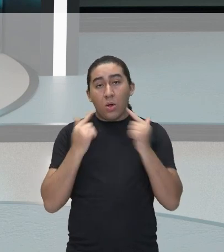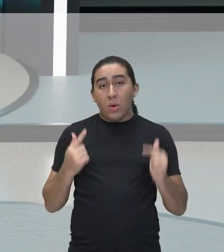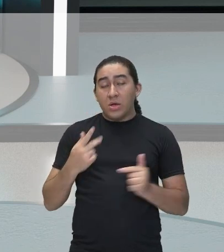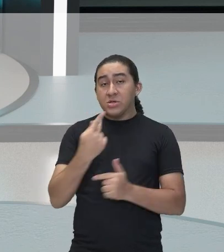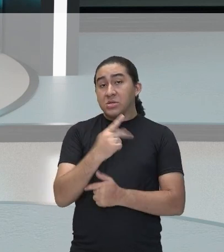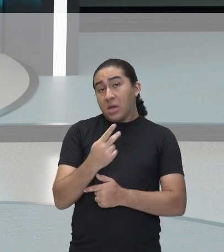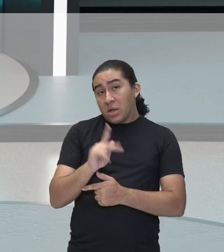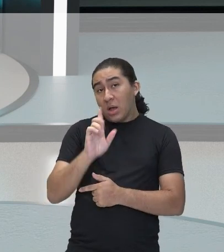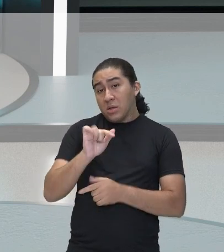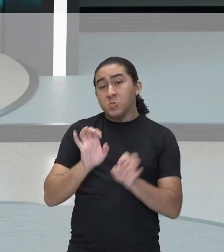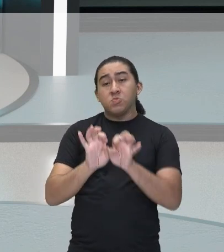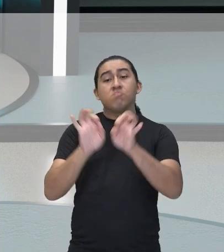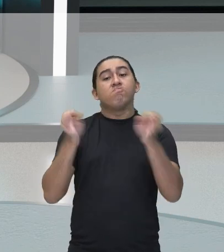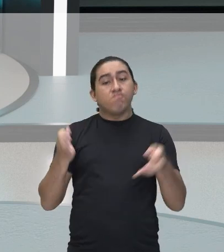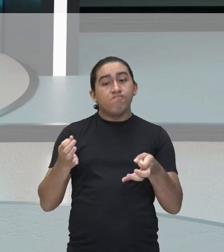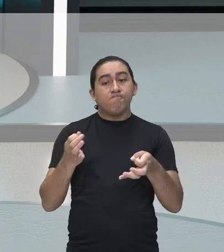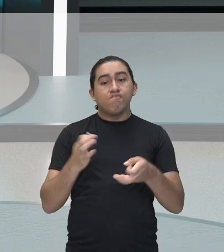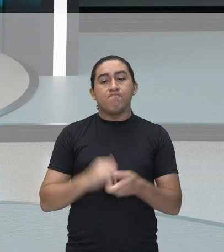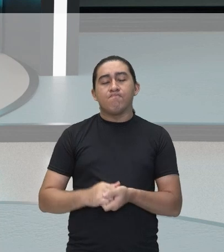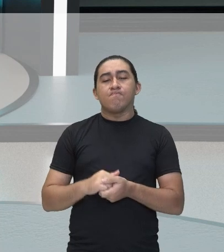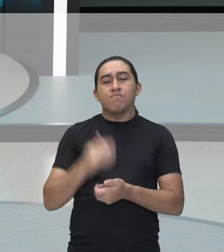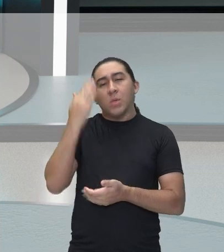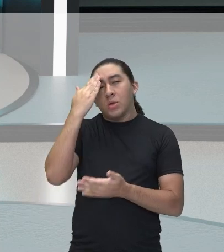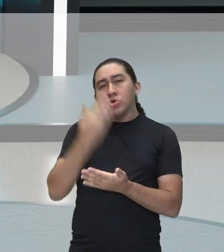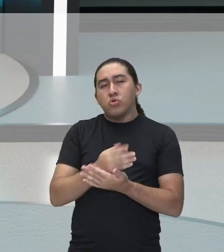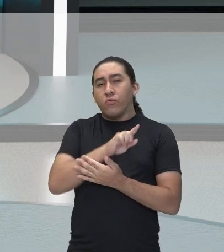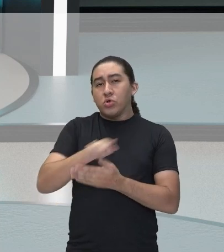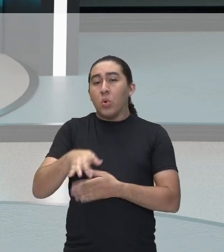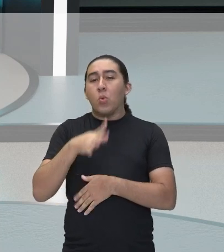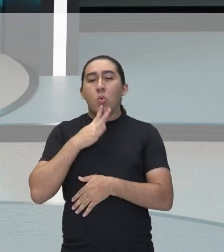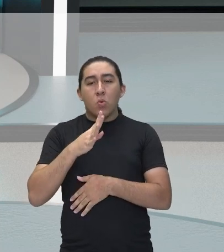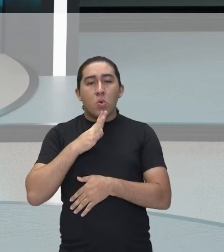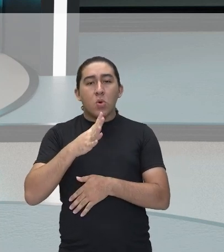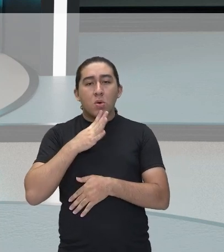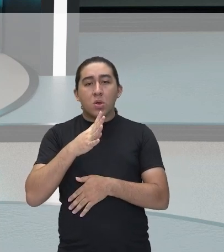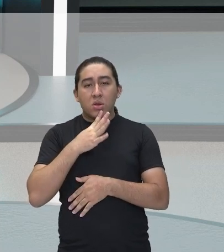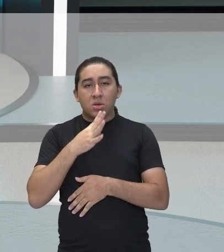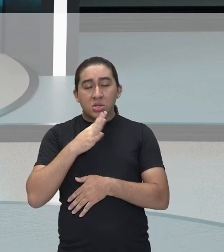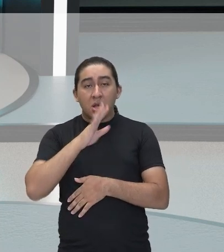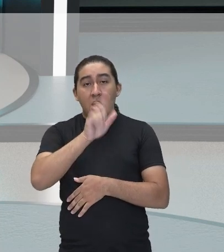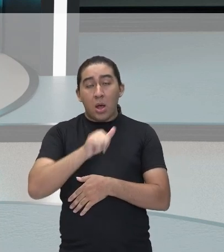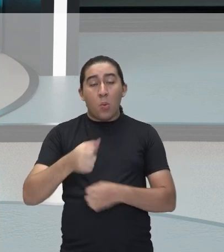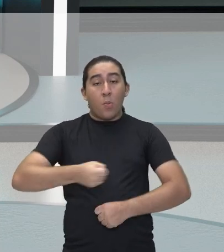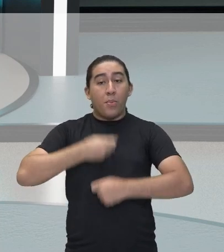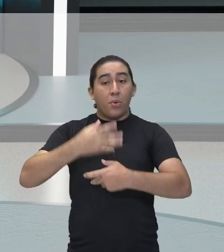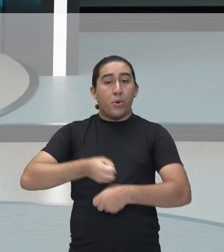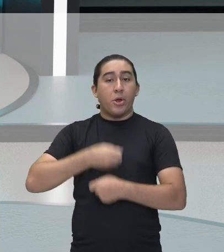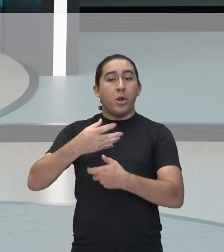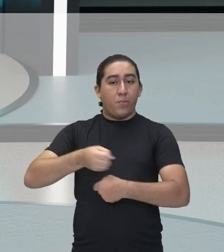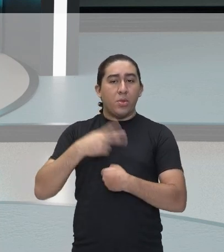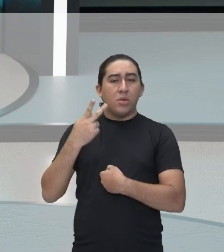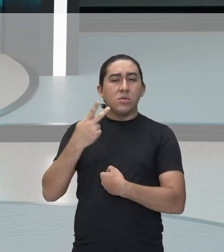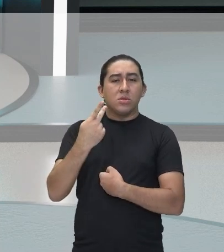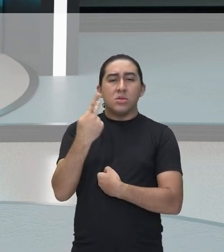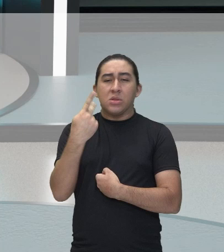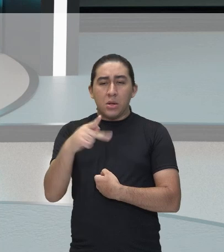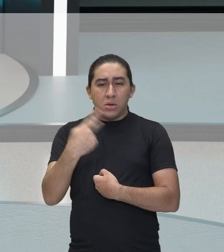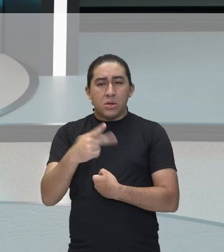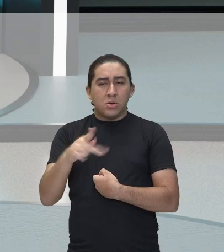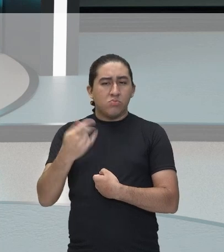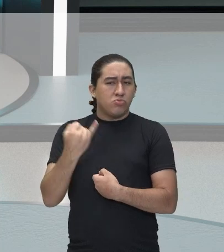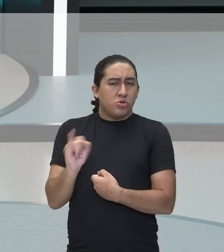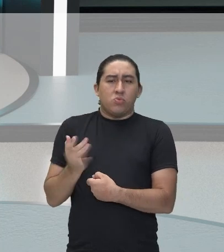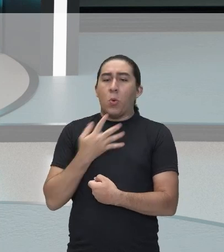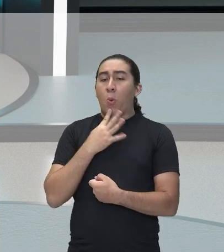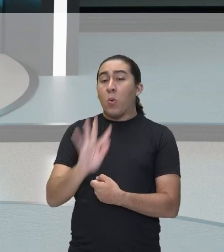Tenho certeza que você conhece, né, os poemas de Gonçalves Dias e, se não conhece, vai gostar,